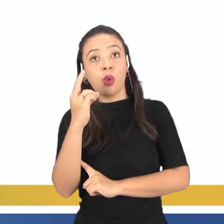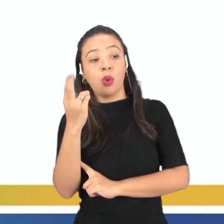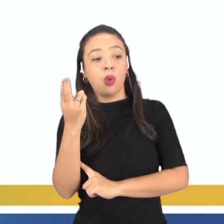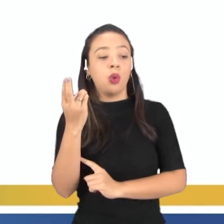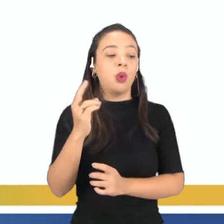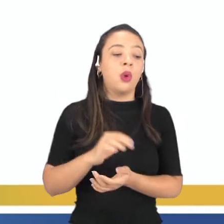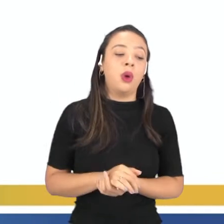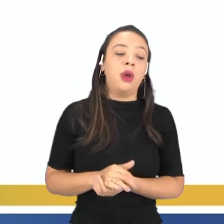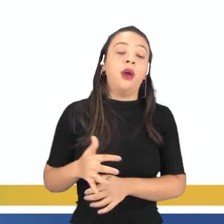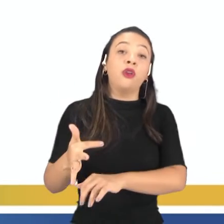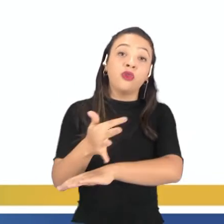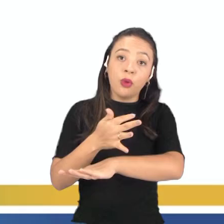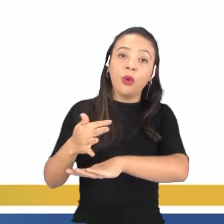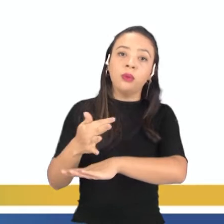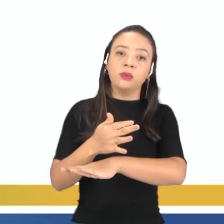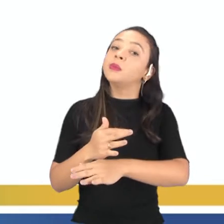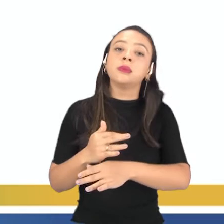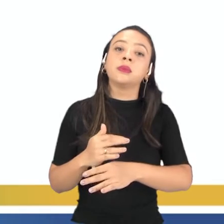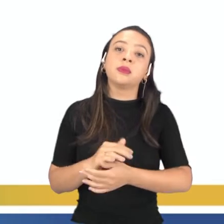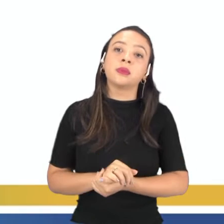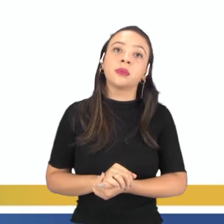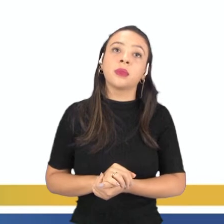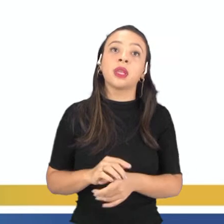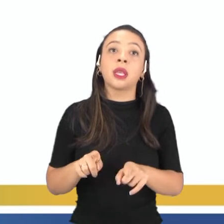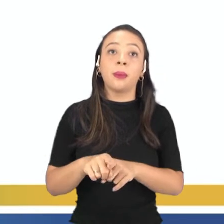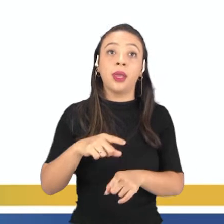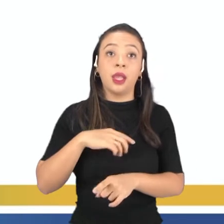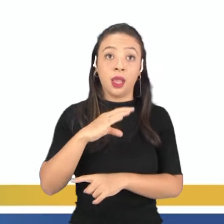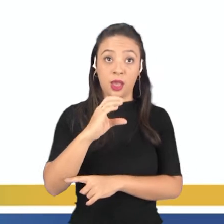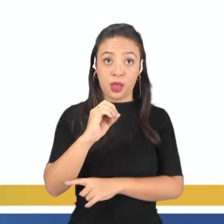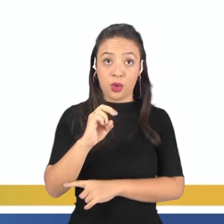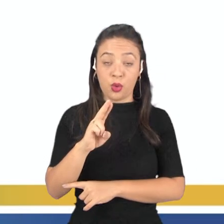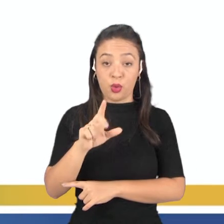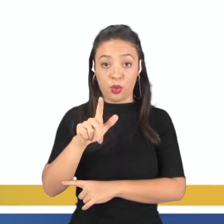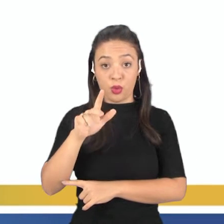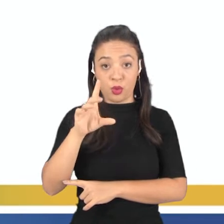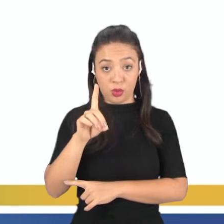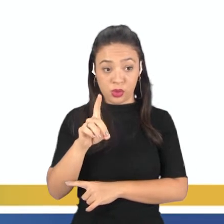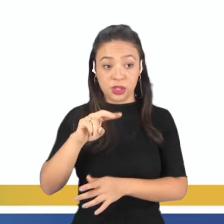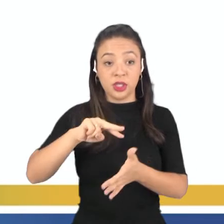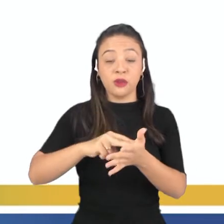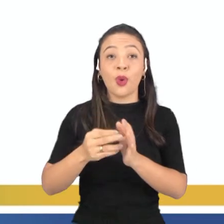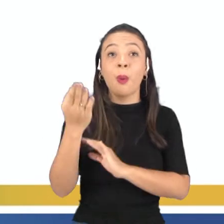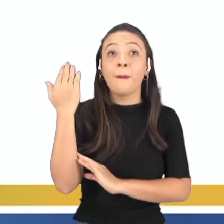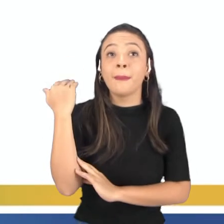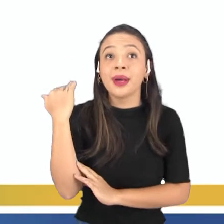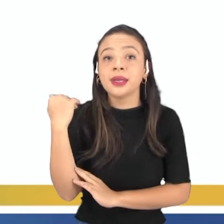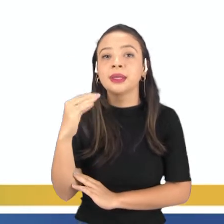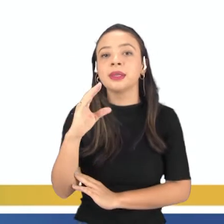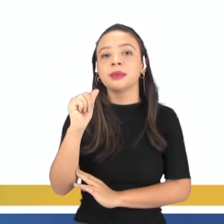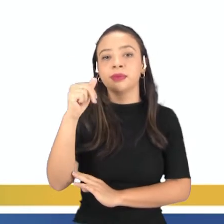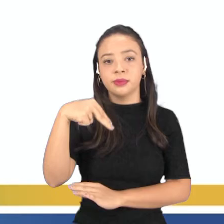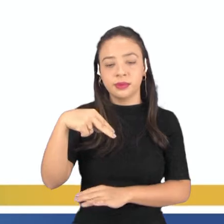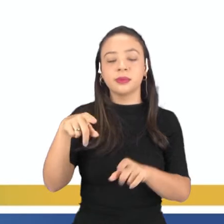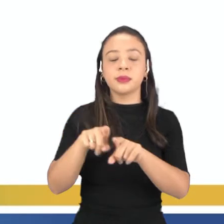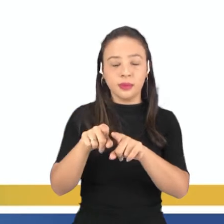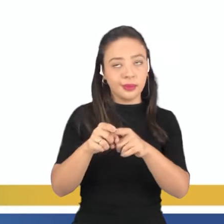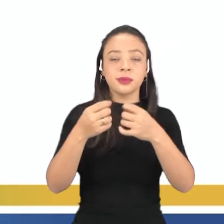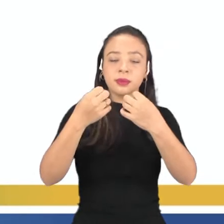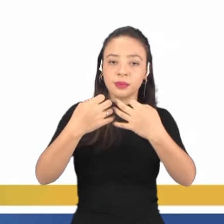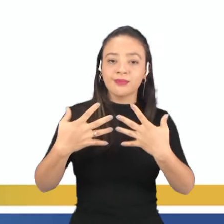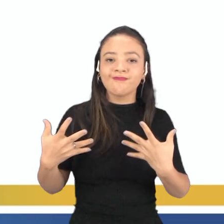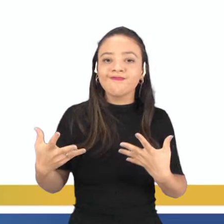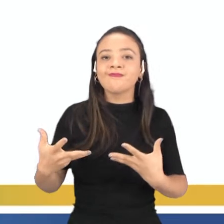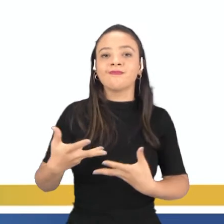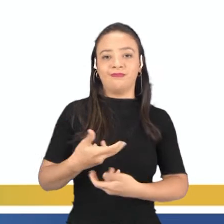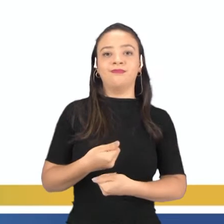duas situações. O could é o passado do can, e a gente também usa ele para expressar a habilidade, só que dessa